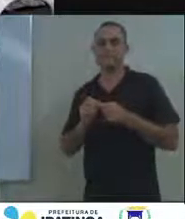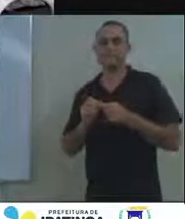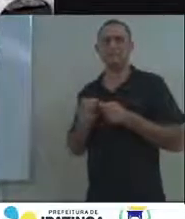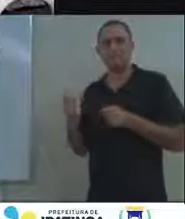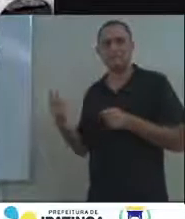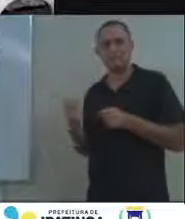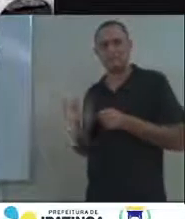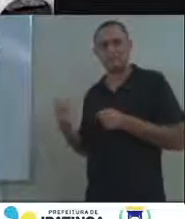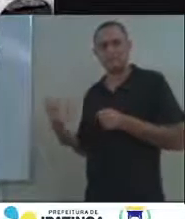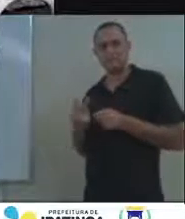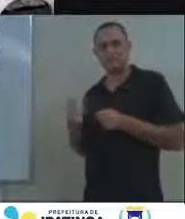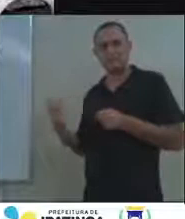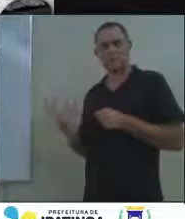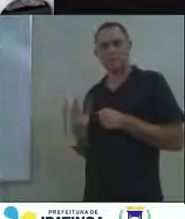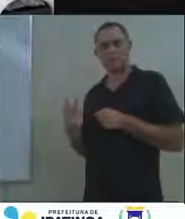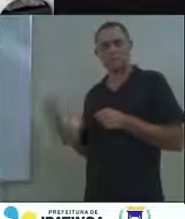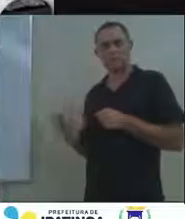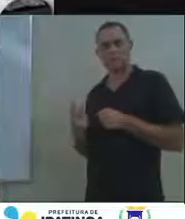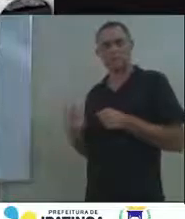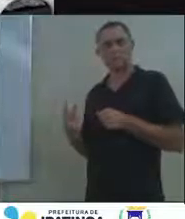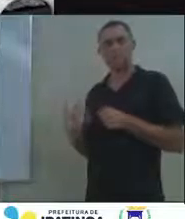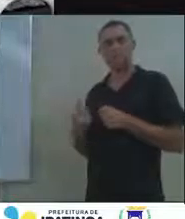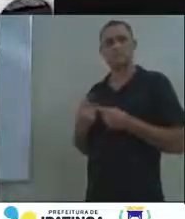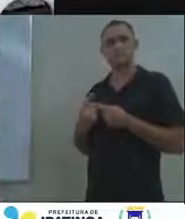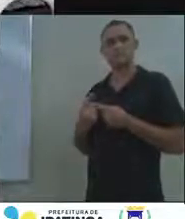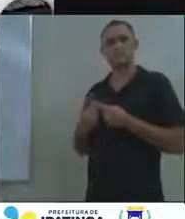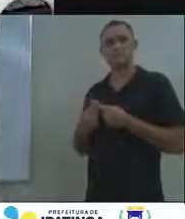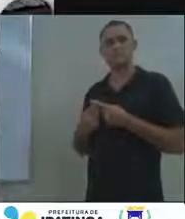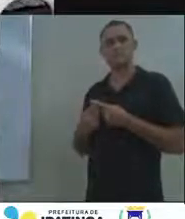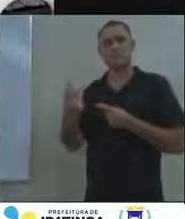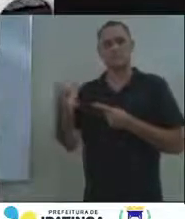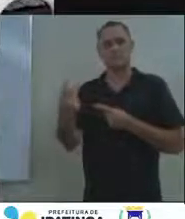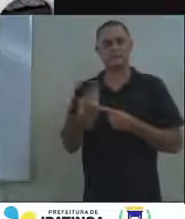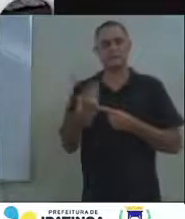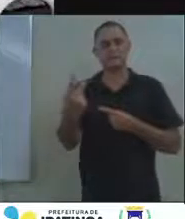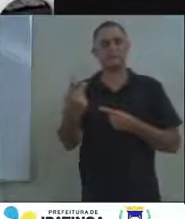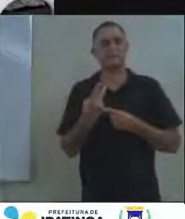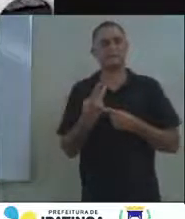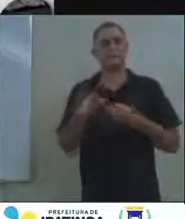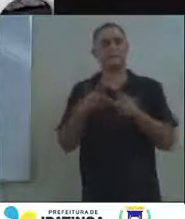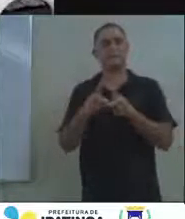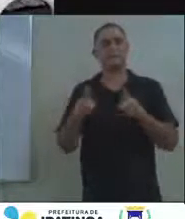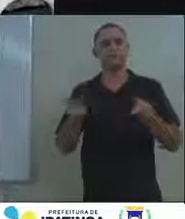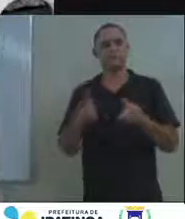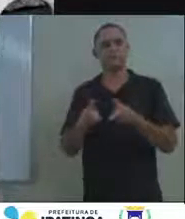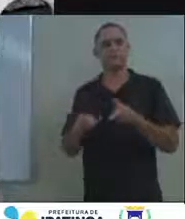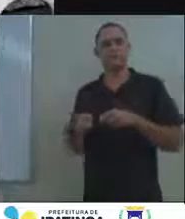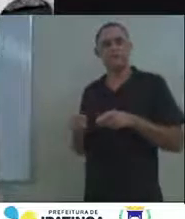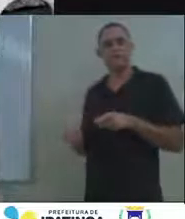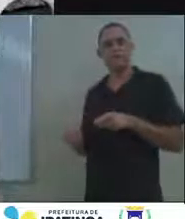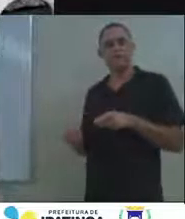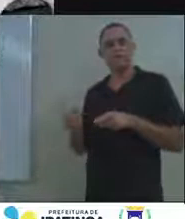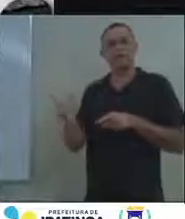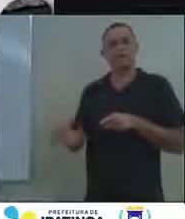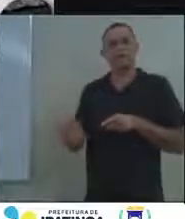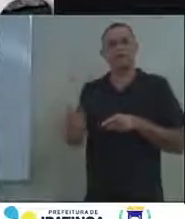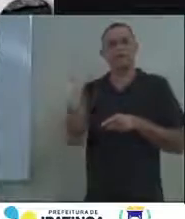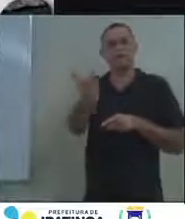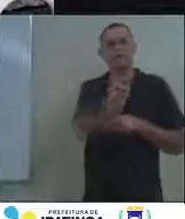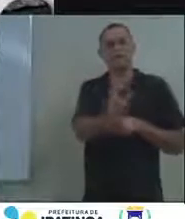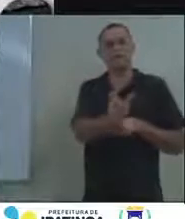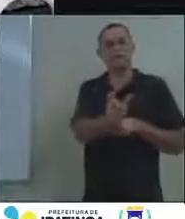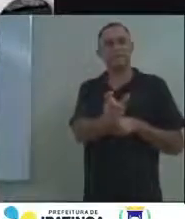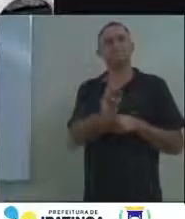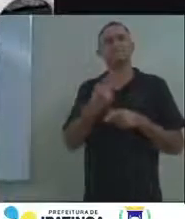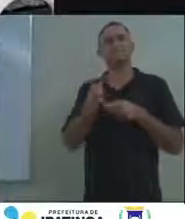Por quê? Porque eu quero acompanhar professor por professor, cada um tem a sua demanda. Então, eu vou fazer um